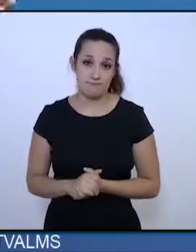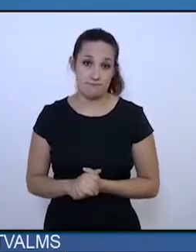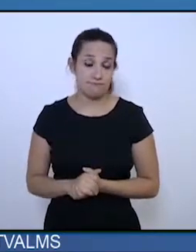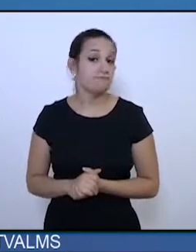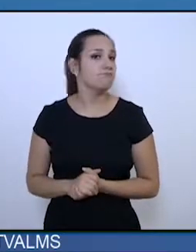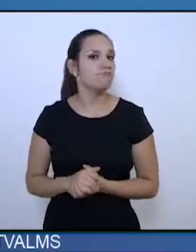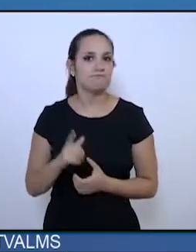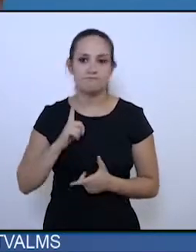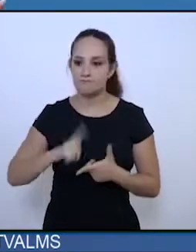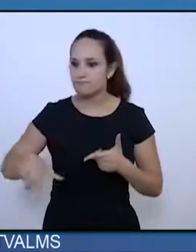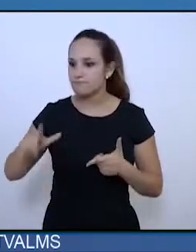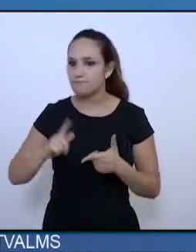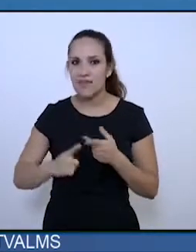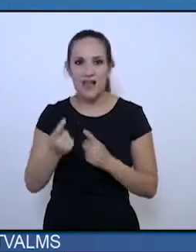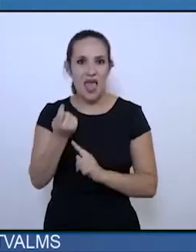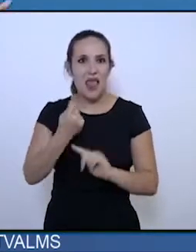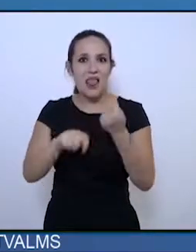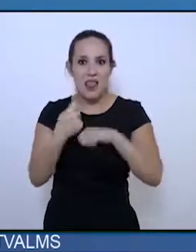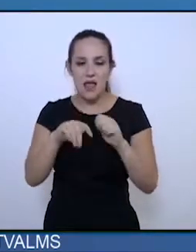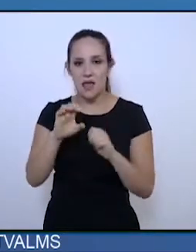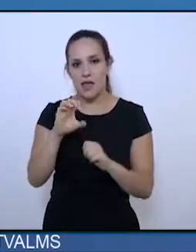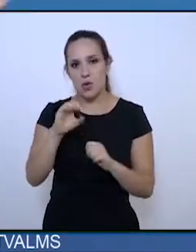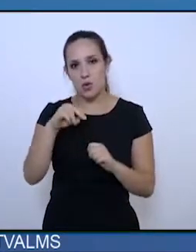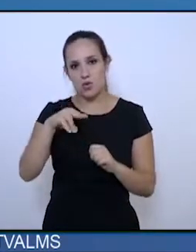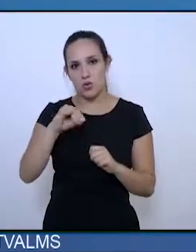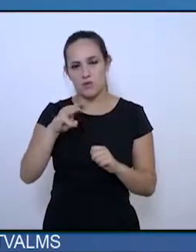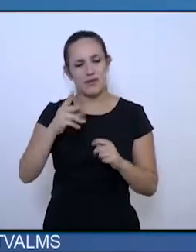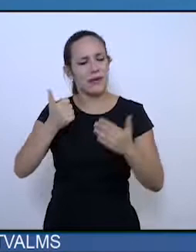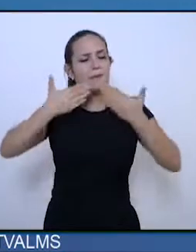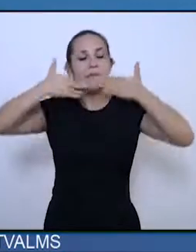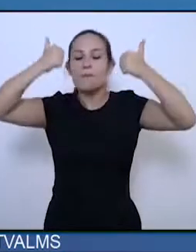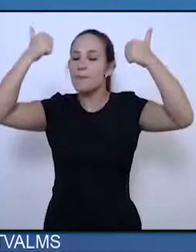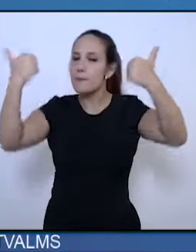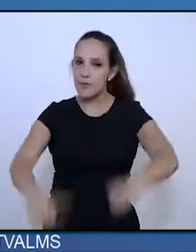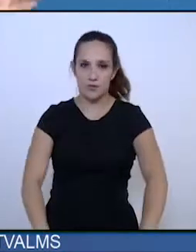resultados econômicos ruins, horríveis, péssimos,